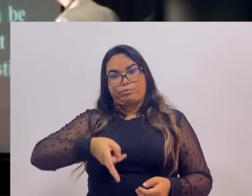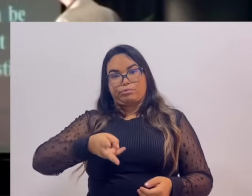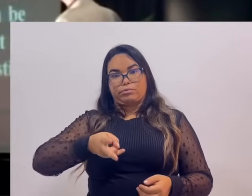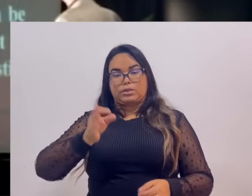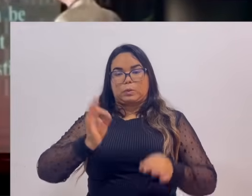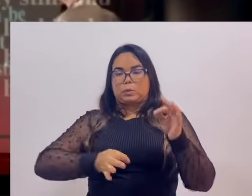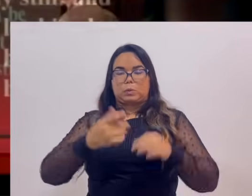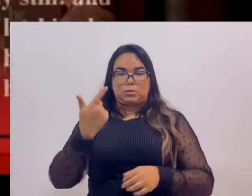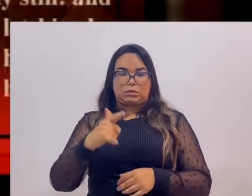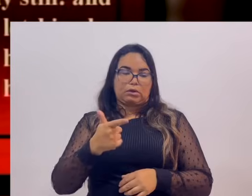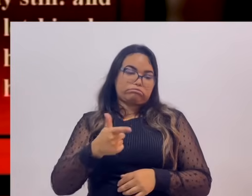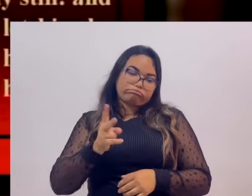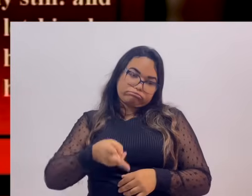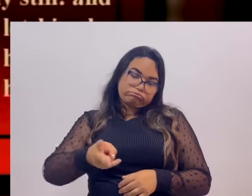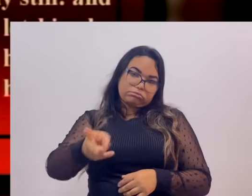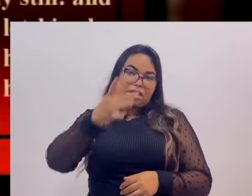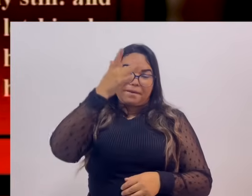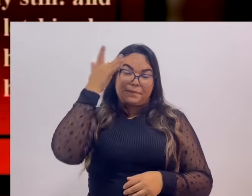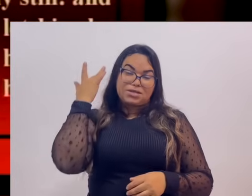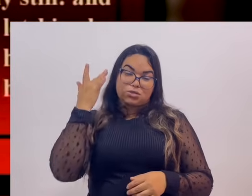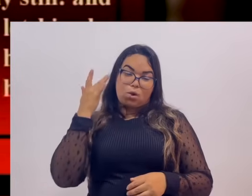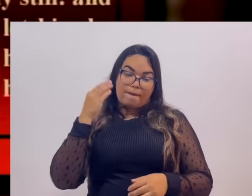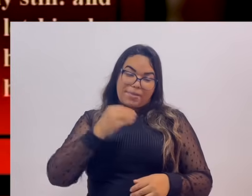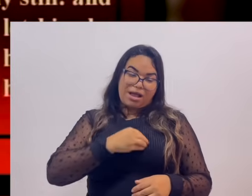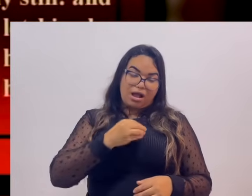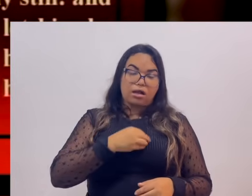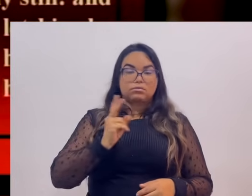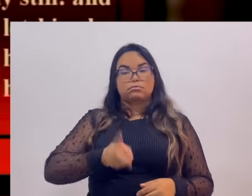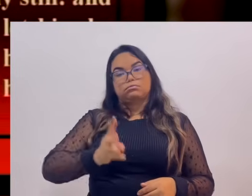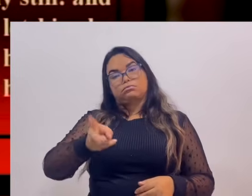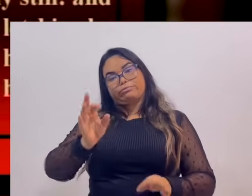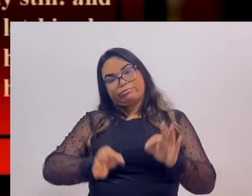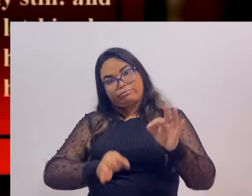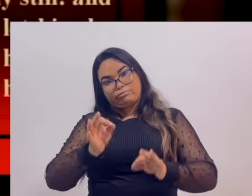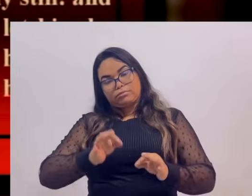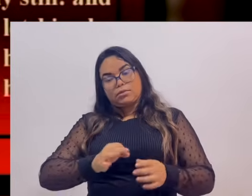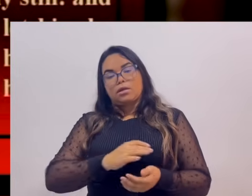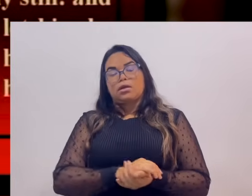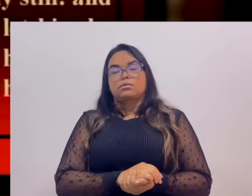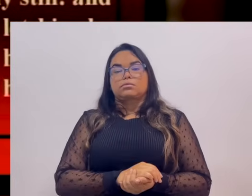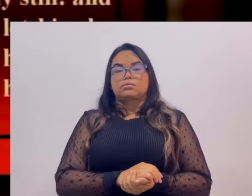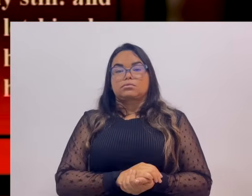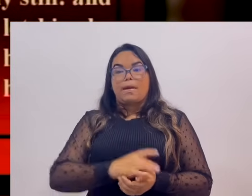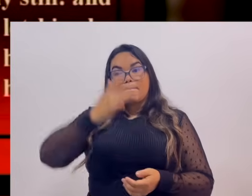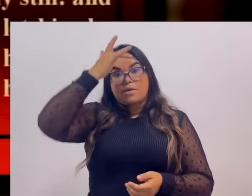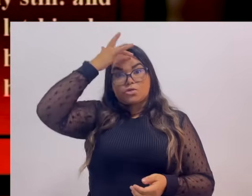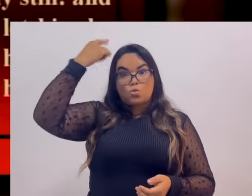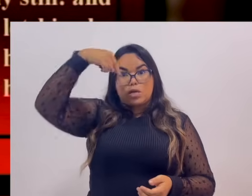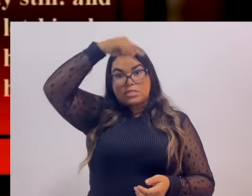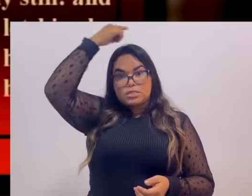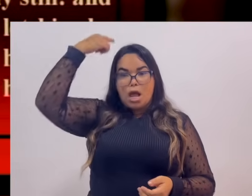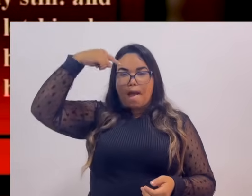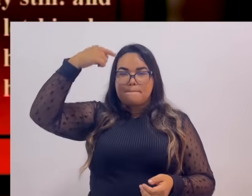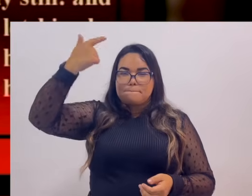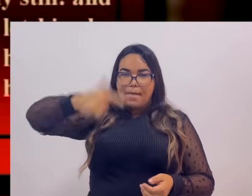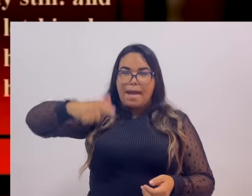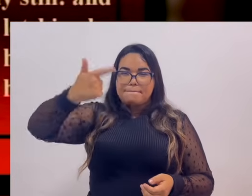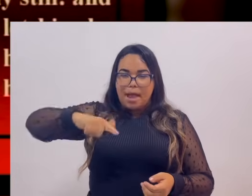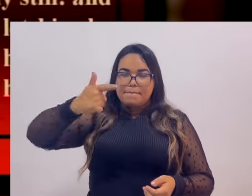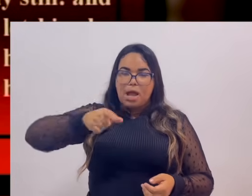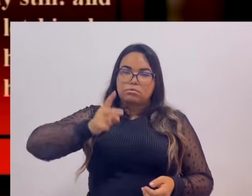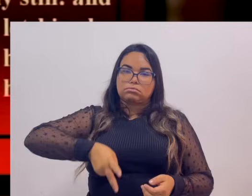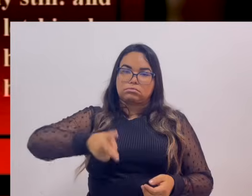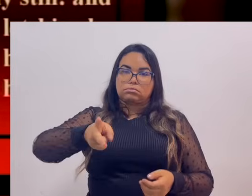quem é injusto faça injustiça ainda e quem está sujo suje-se ainda e quem é justo faça